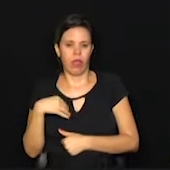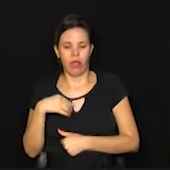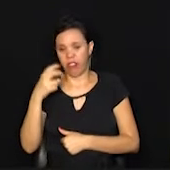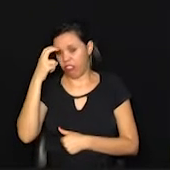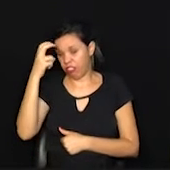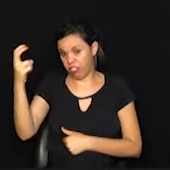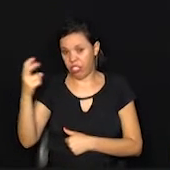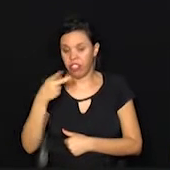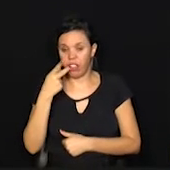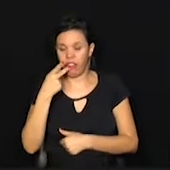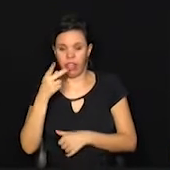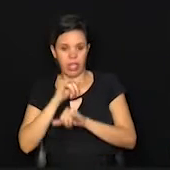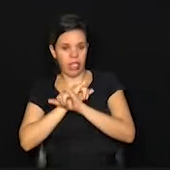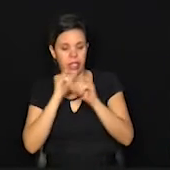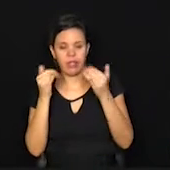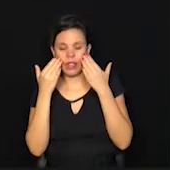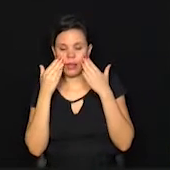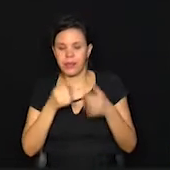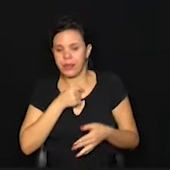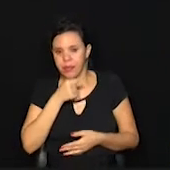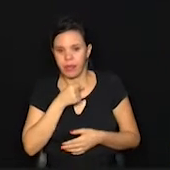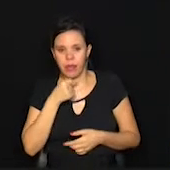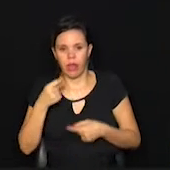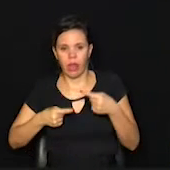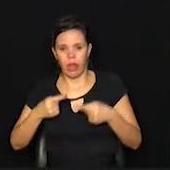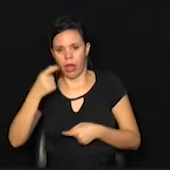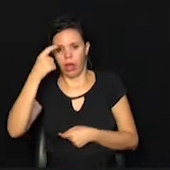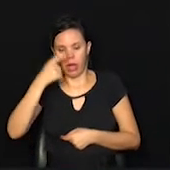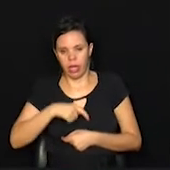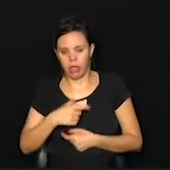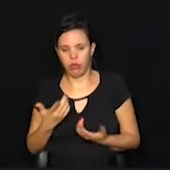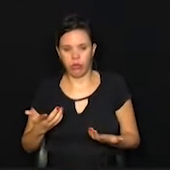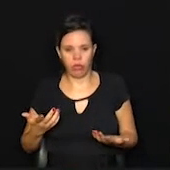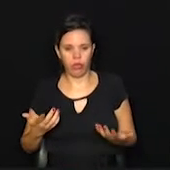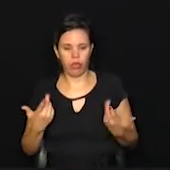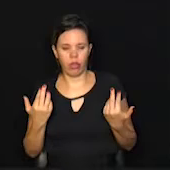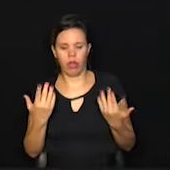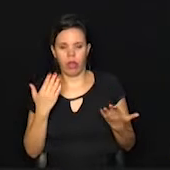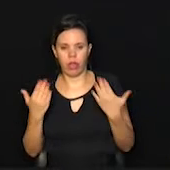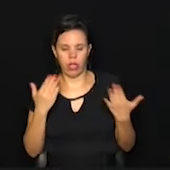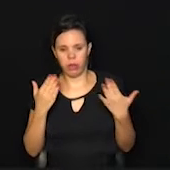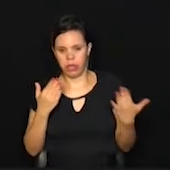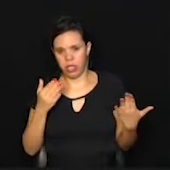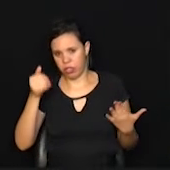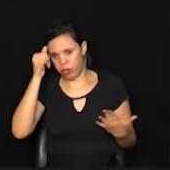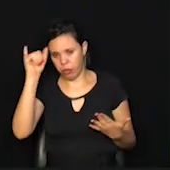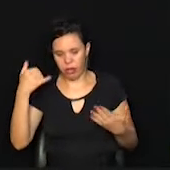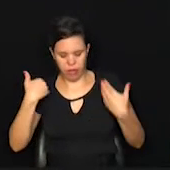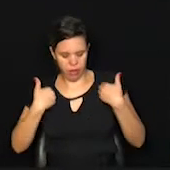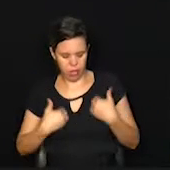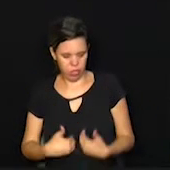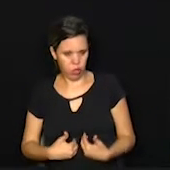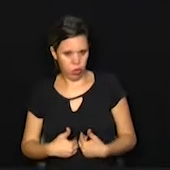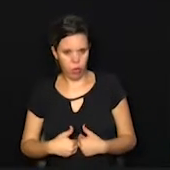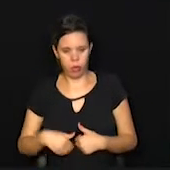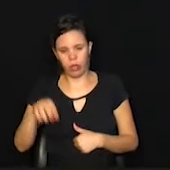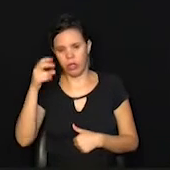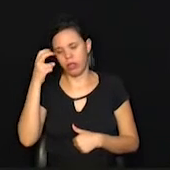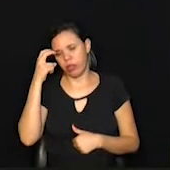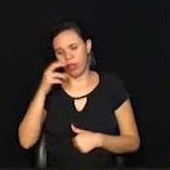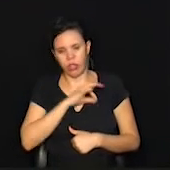disse que repetir em termos de política eu sou uma vaca fardada daí você tira o nível de inteligência